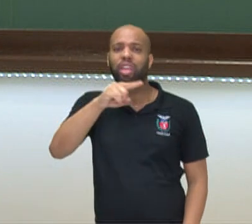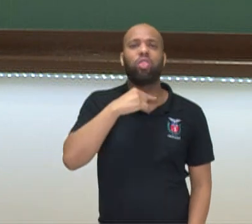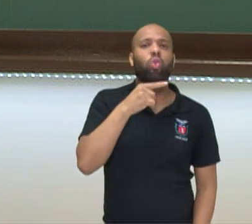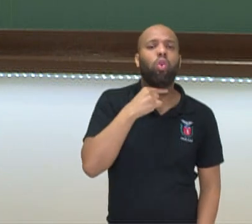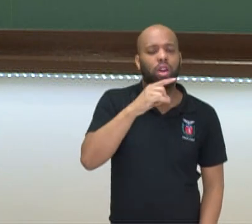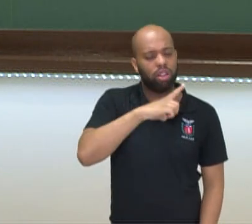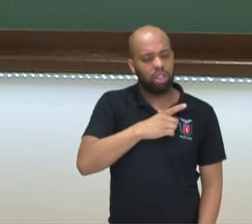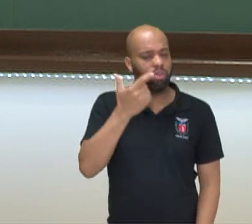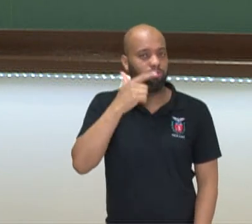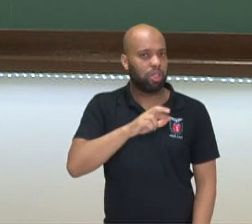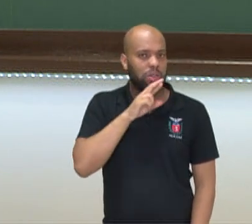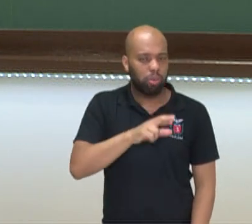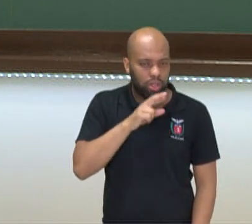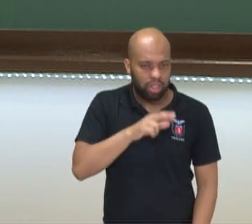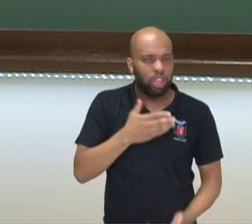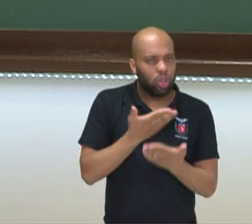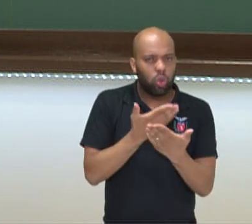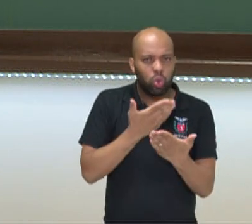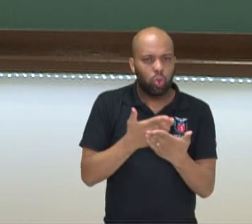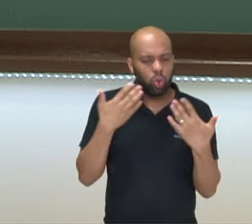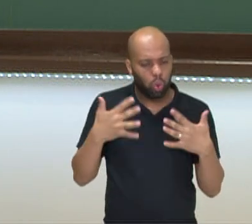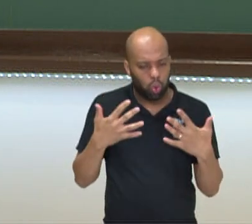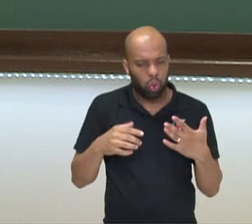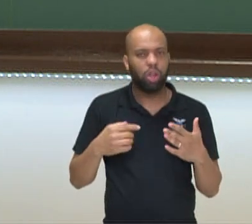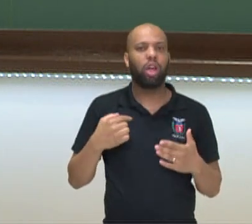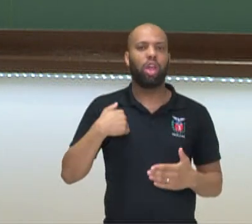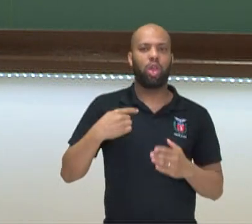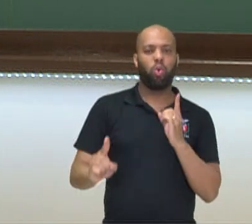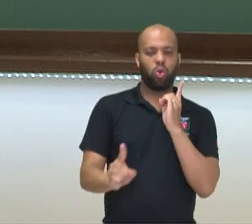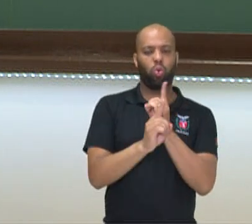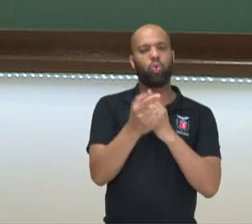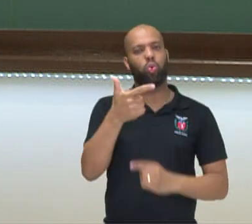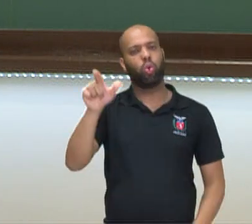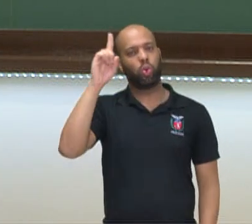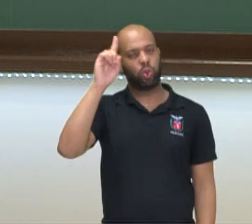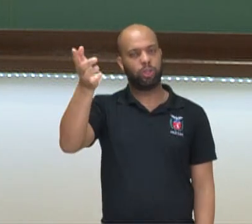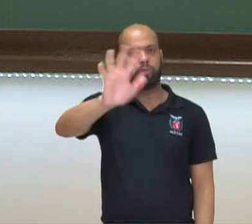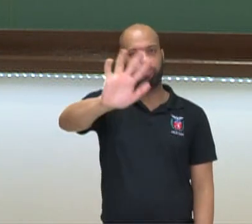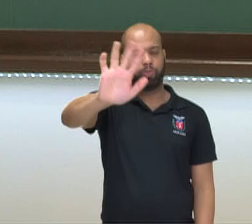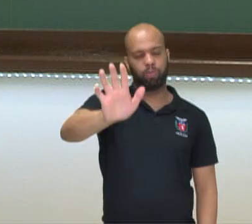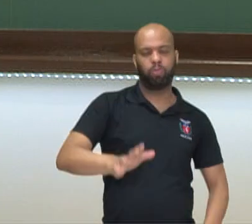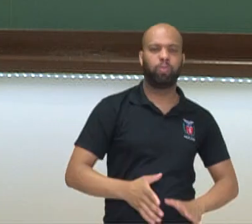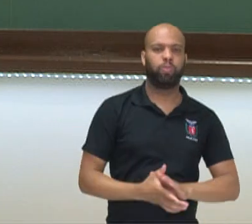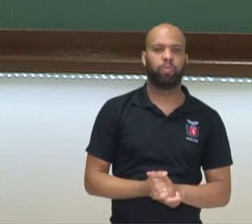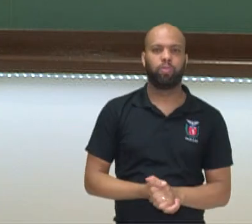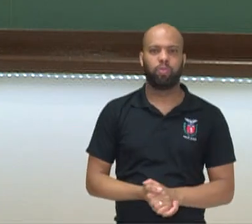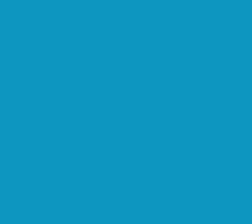dificuldade. Estude bastante e a gente se encontra numa próxima aula. Até breve!